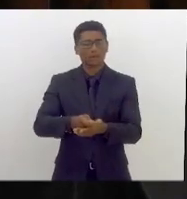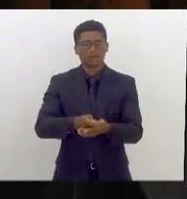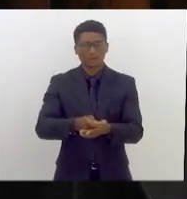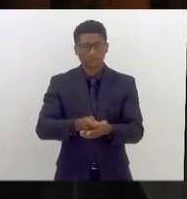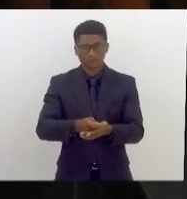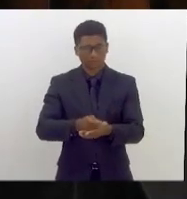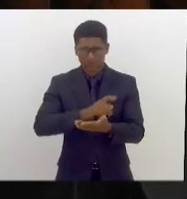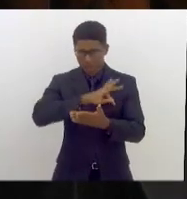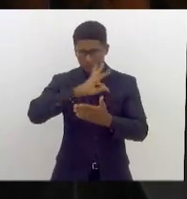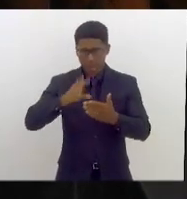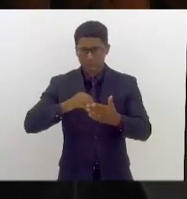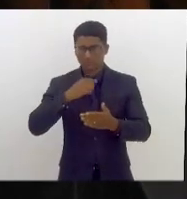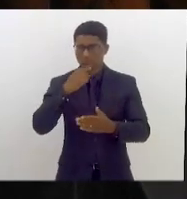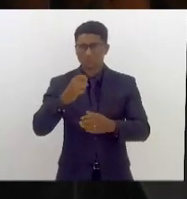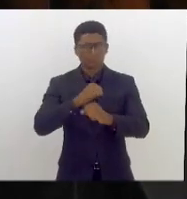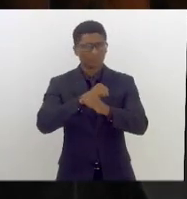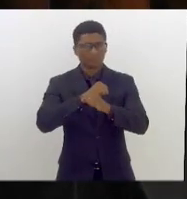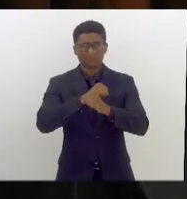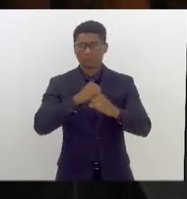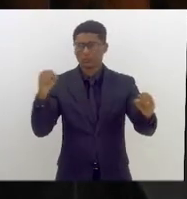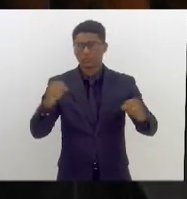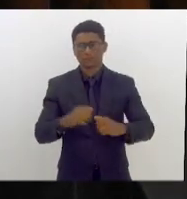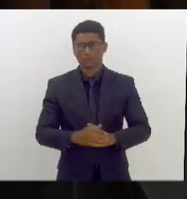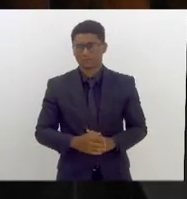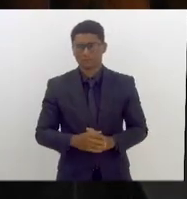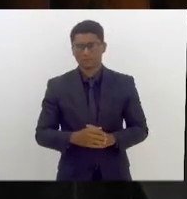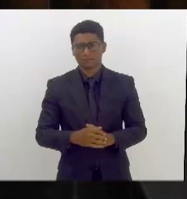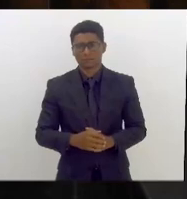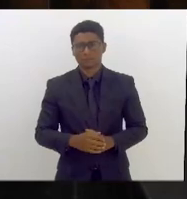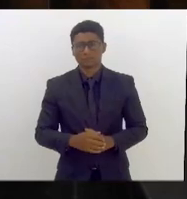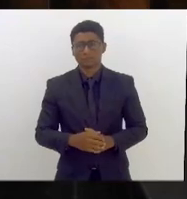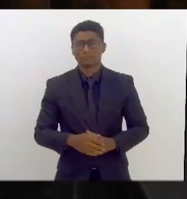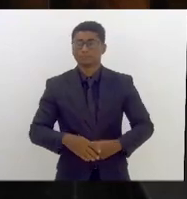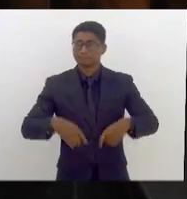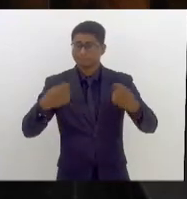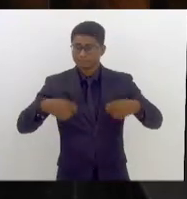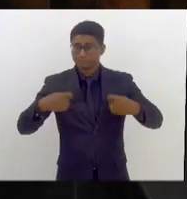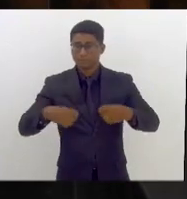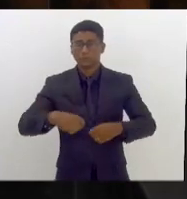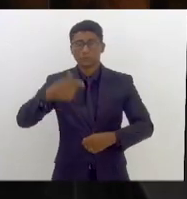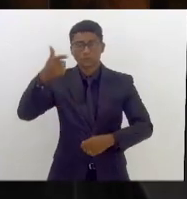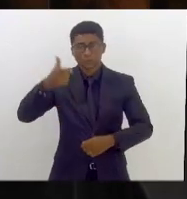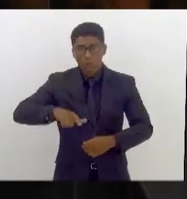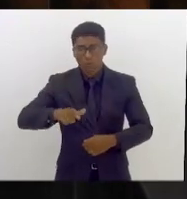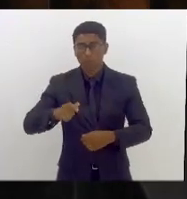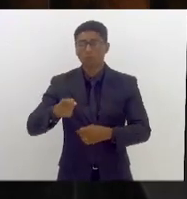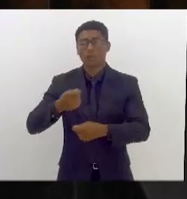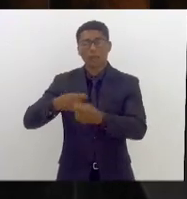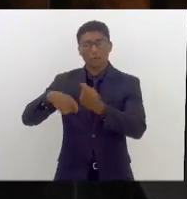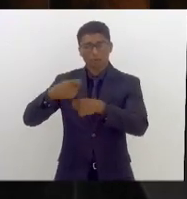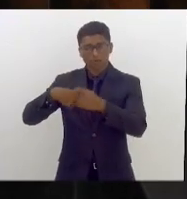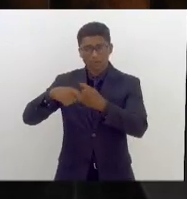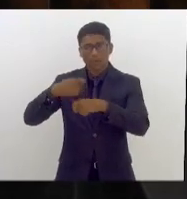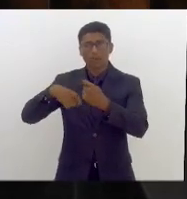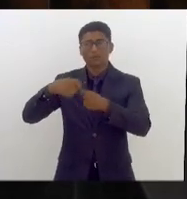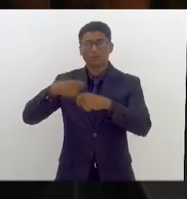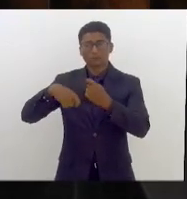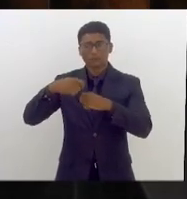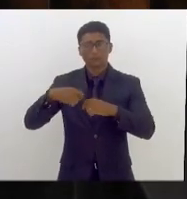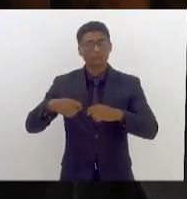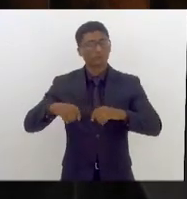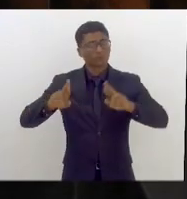Ela é impagável. Para ser pagável, é preciso renegociá-la com a União em outros termos, de outra